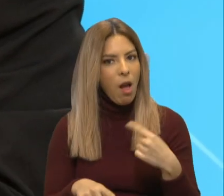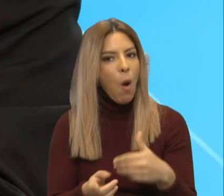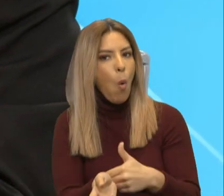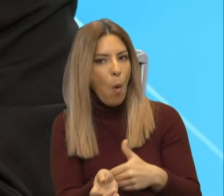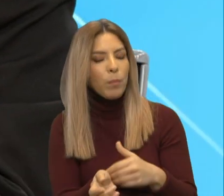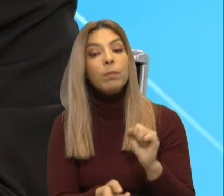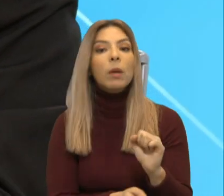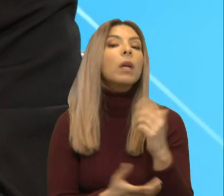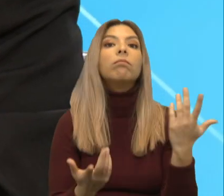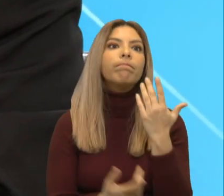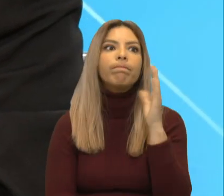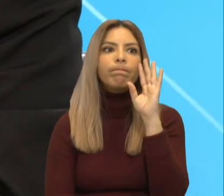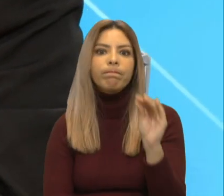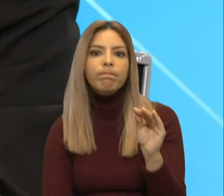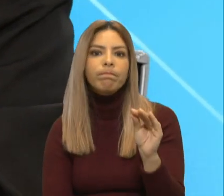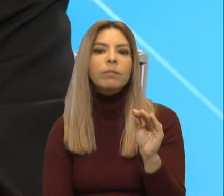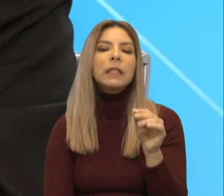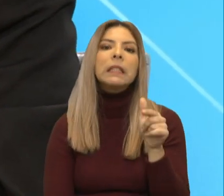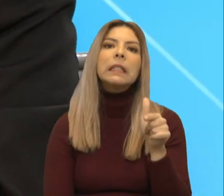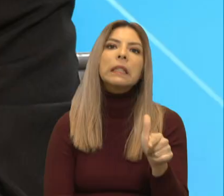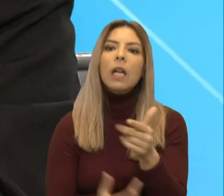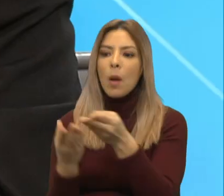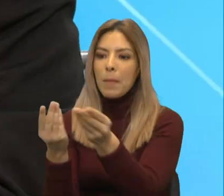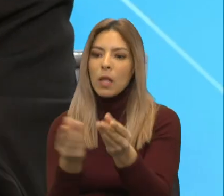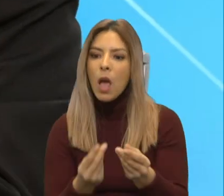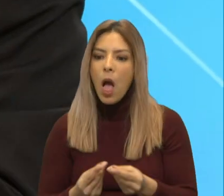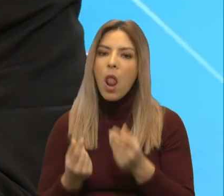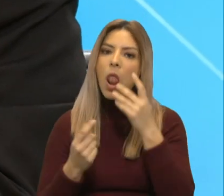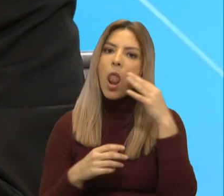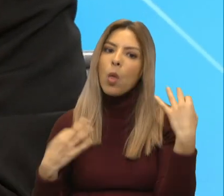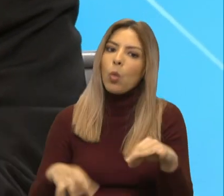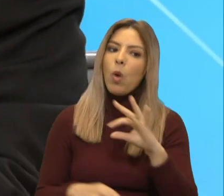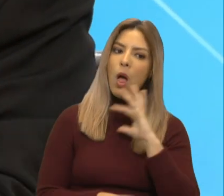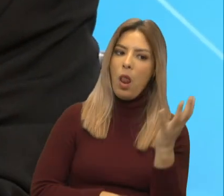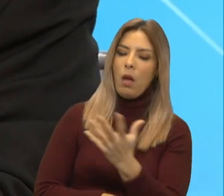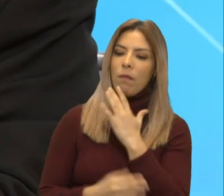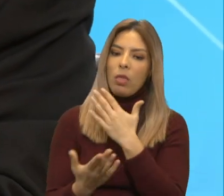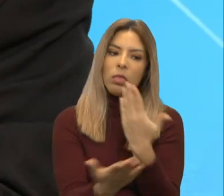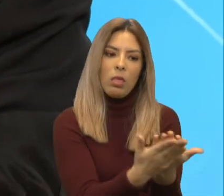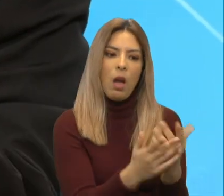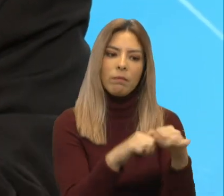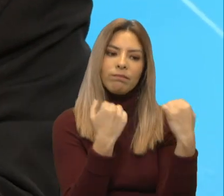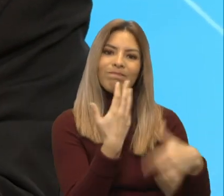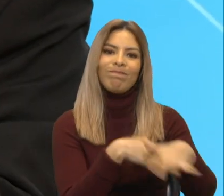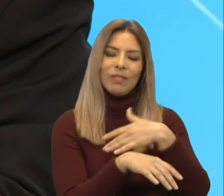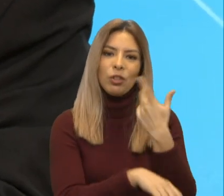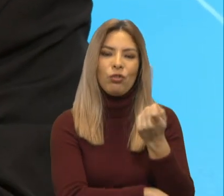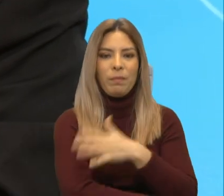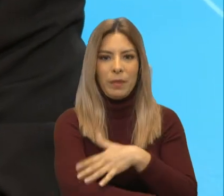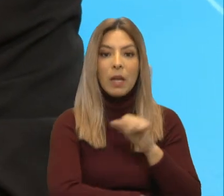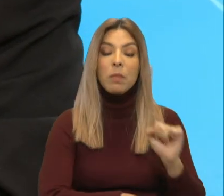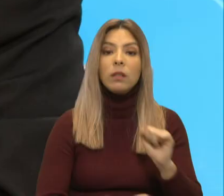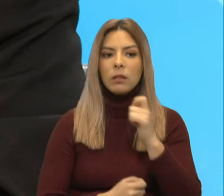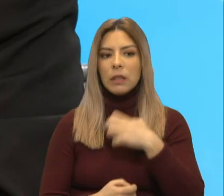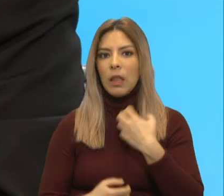sempre os dividendos destes recursos naturais revertem a favor das populações. Isto cria um mal-estar,